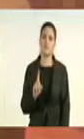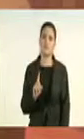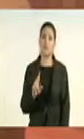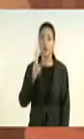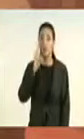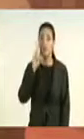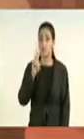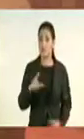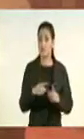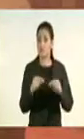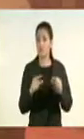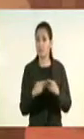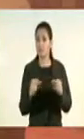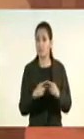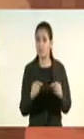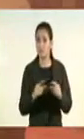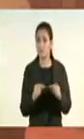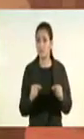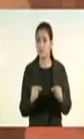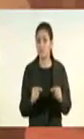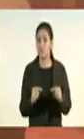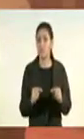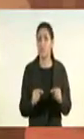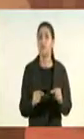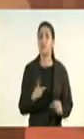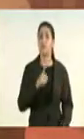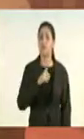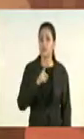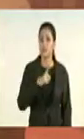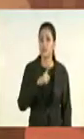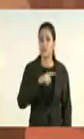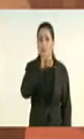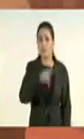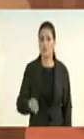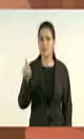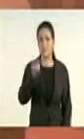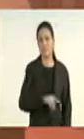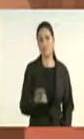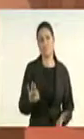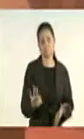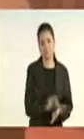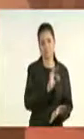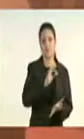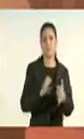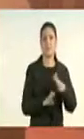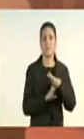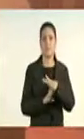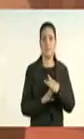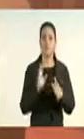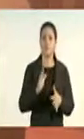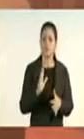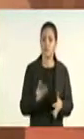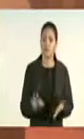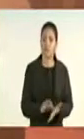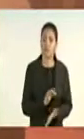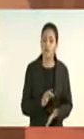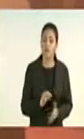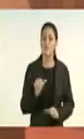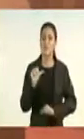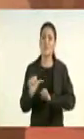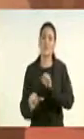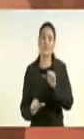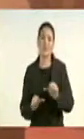Distrito Federal, houve inclusive o distrato de empresas que já haviam sido contratadas para que outras pudessem ter